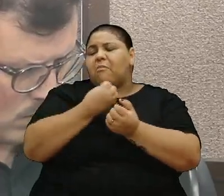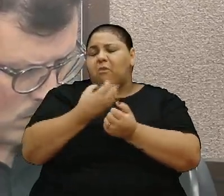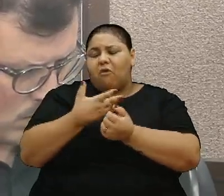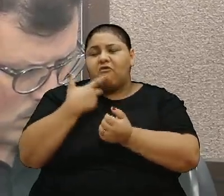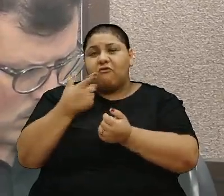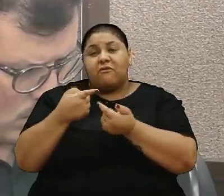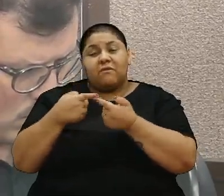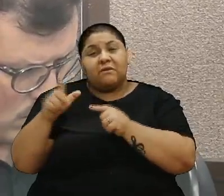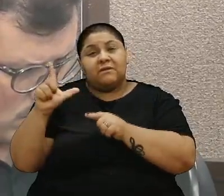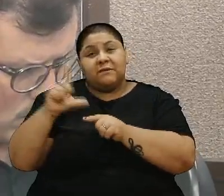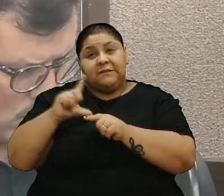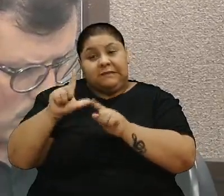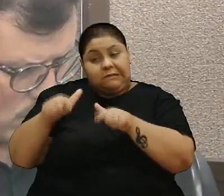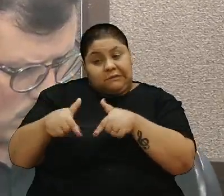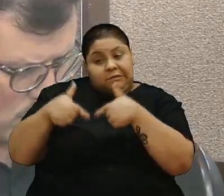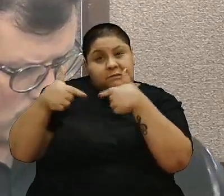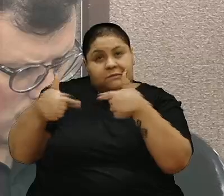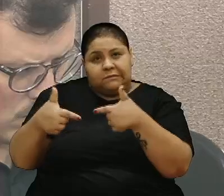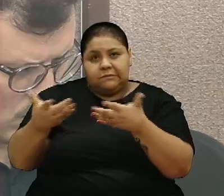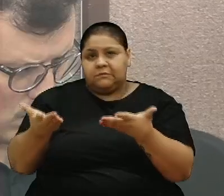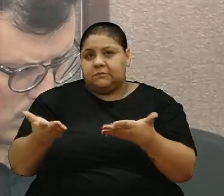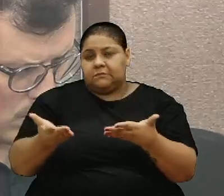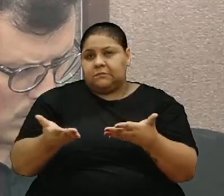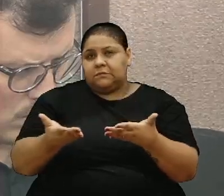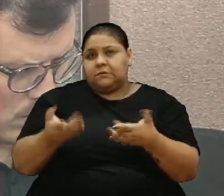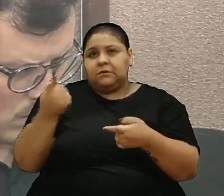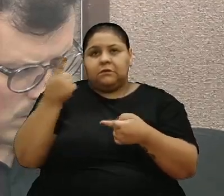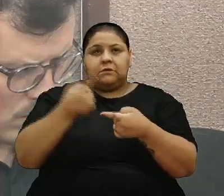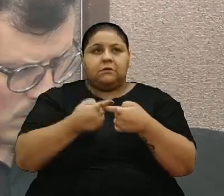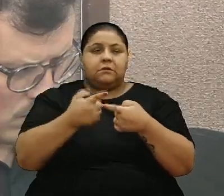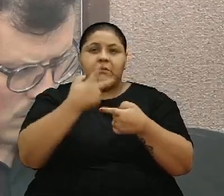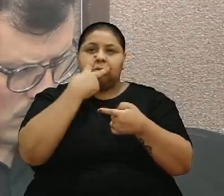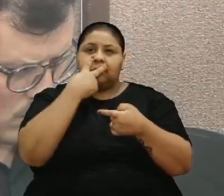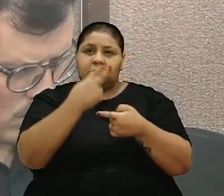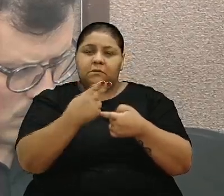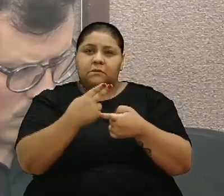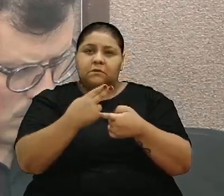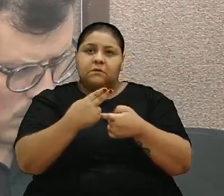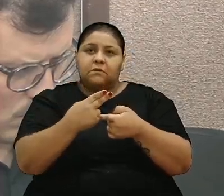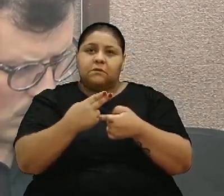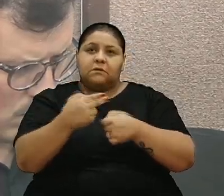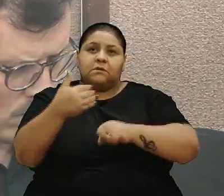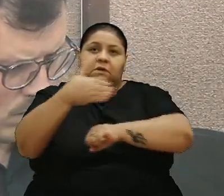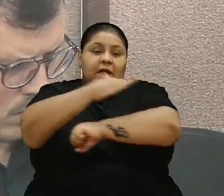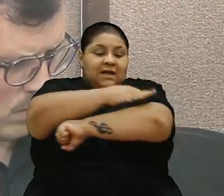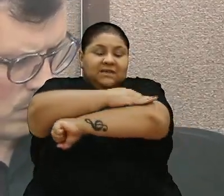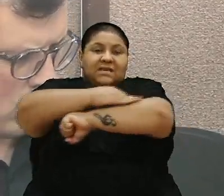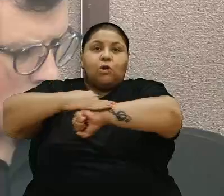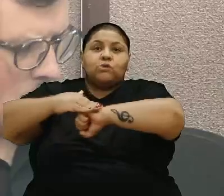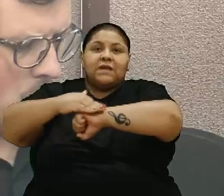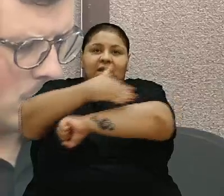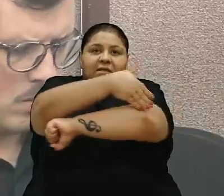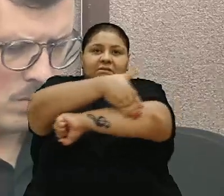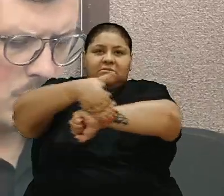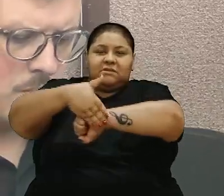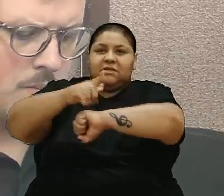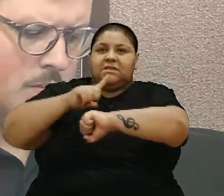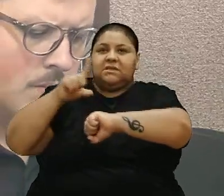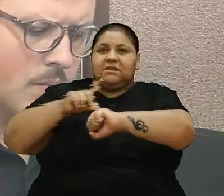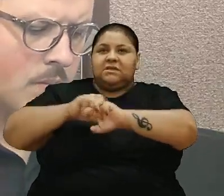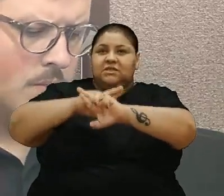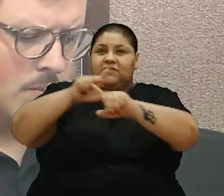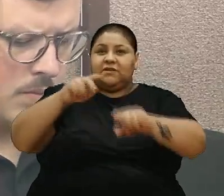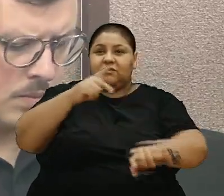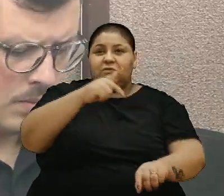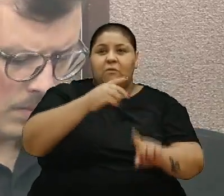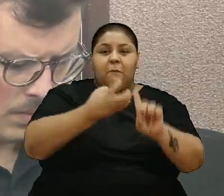só que a gente tem que colocar em ação, porque senão vai ficar igual as calçadas são hoje. Tem diversos